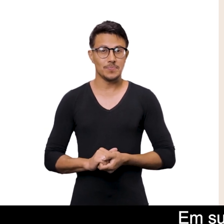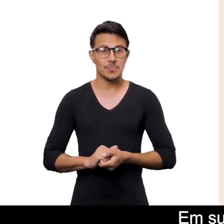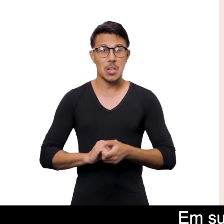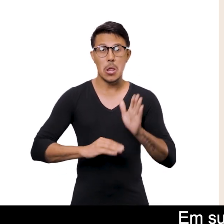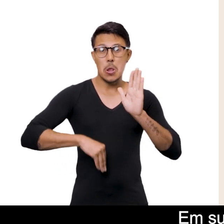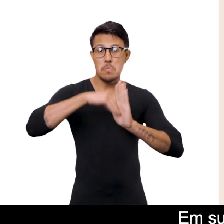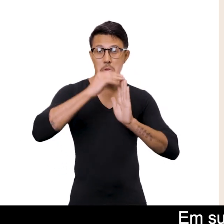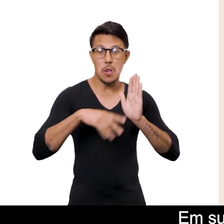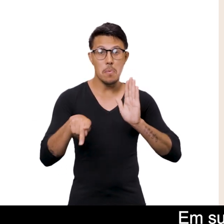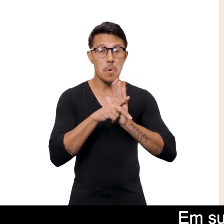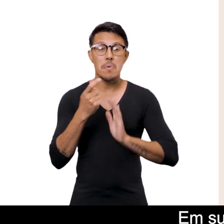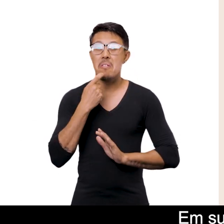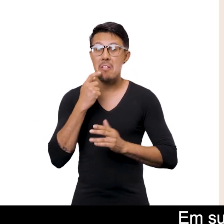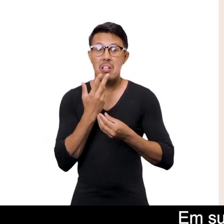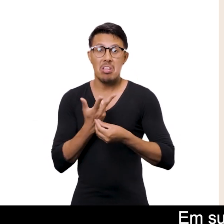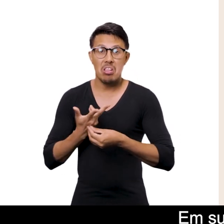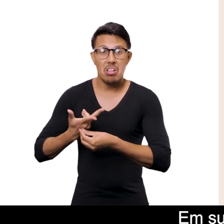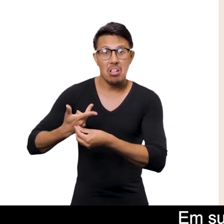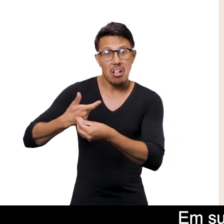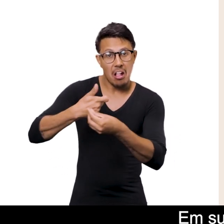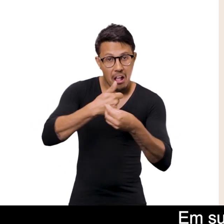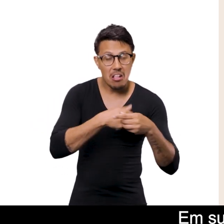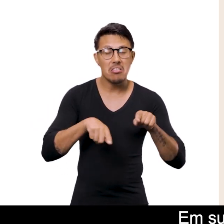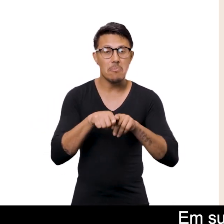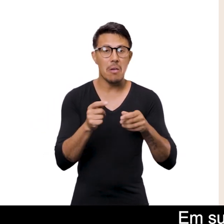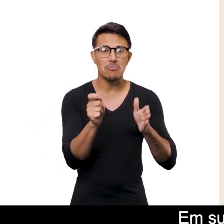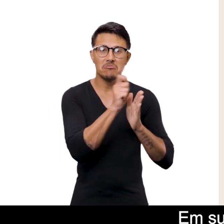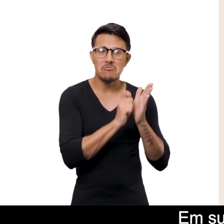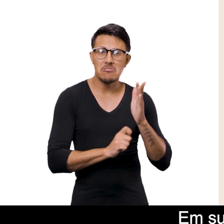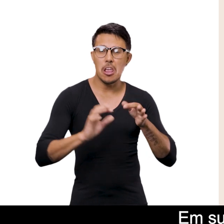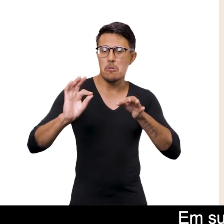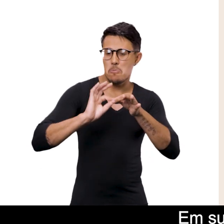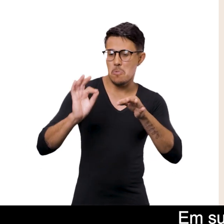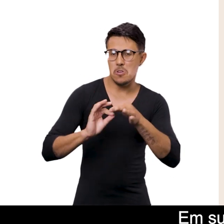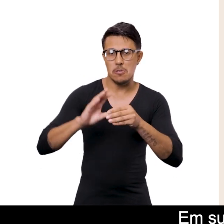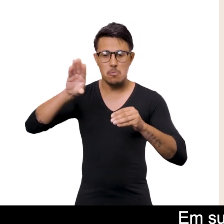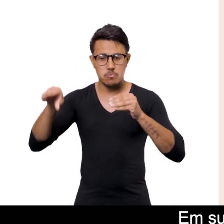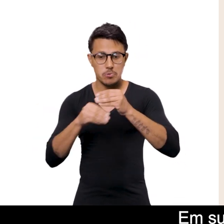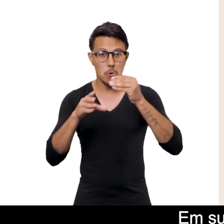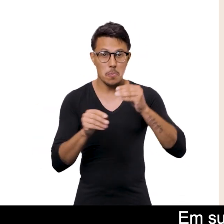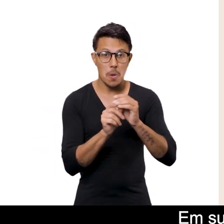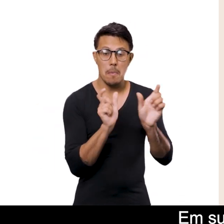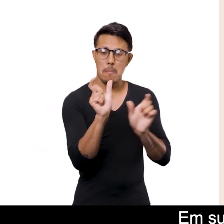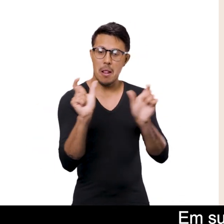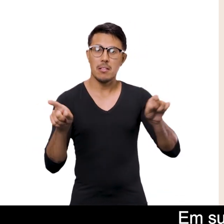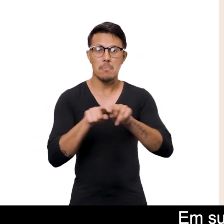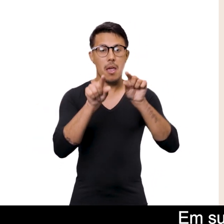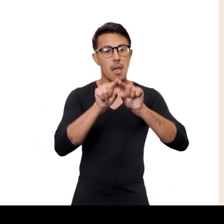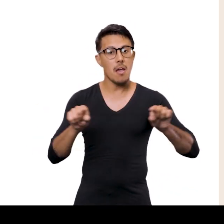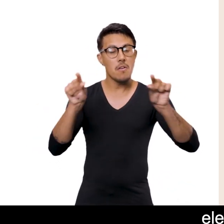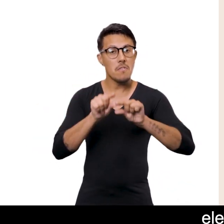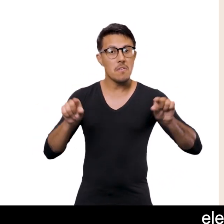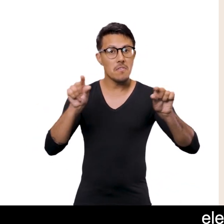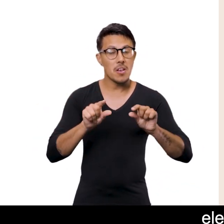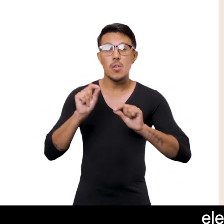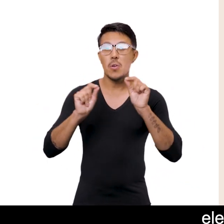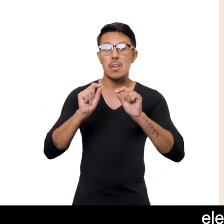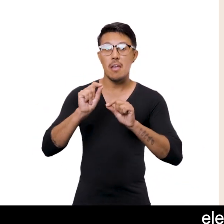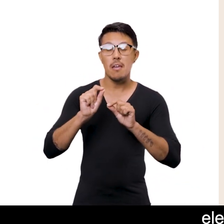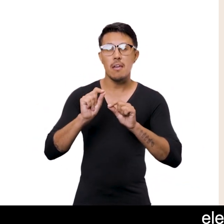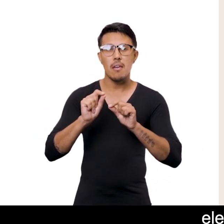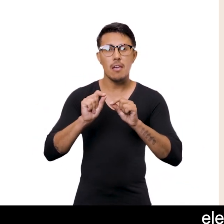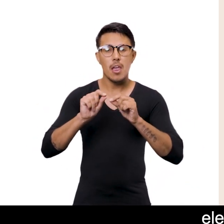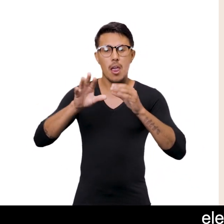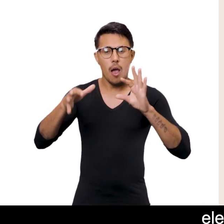Em suas pinturas, desenhos e bordados, Leonilson acrescenta palavras e frases, elementos